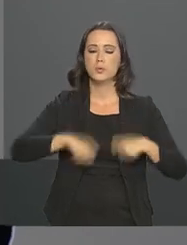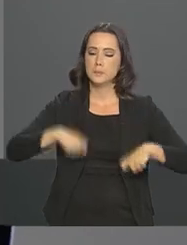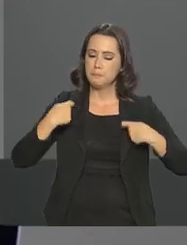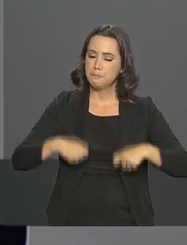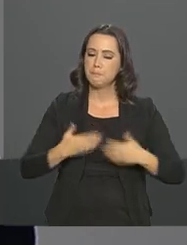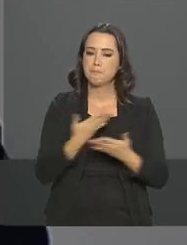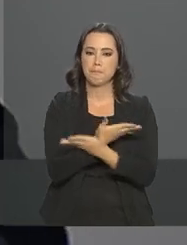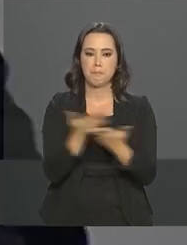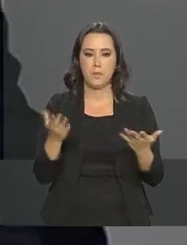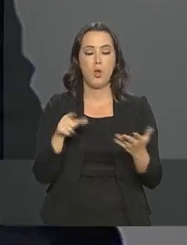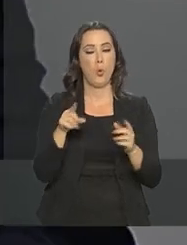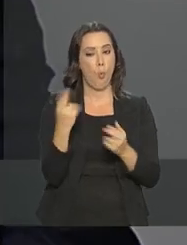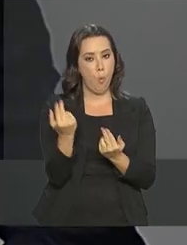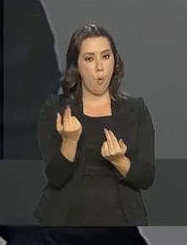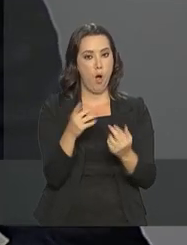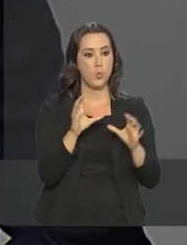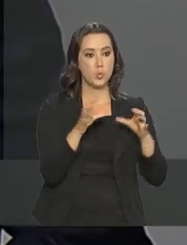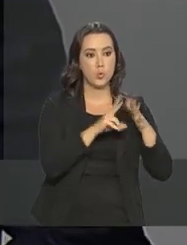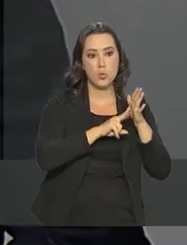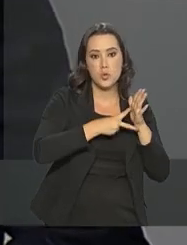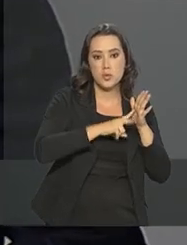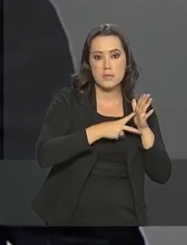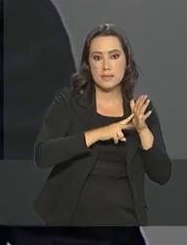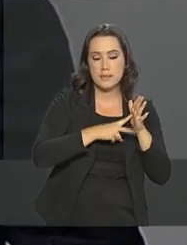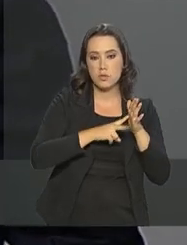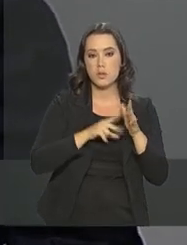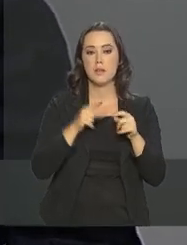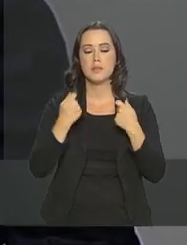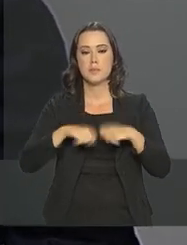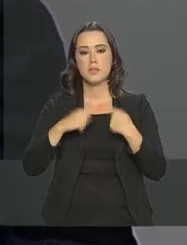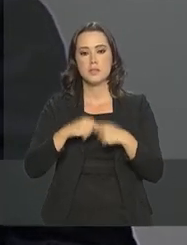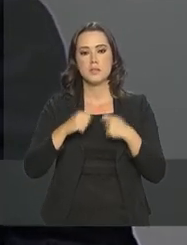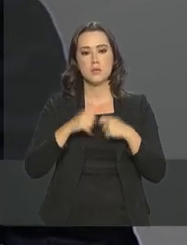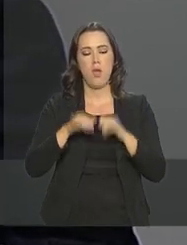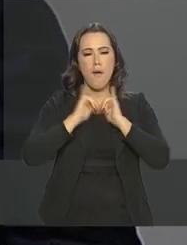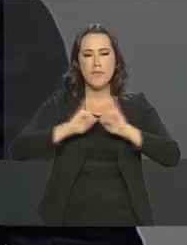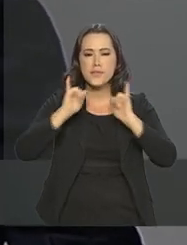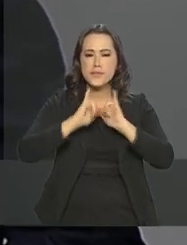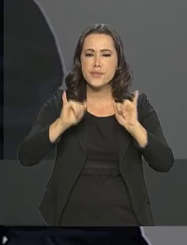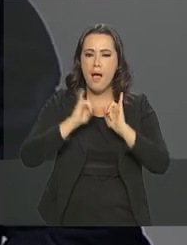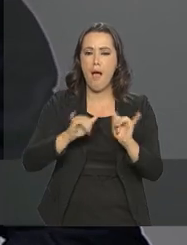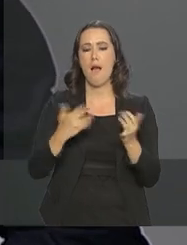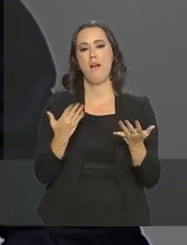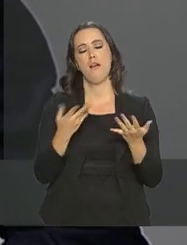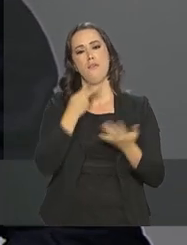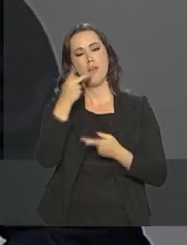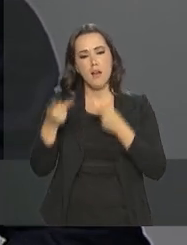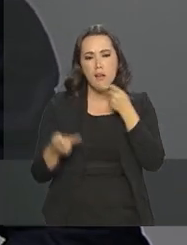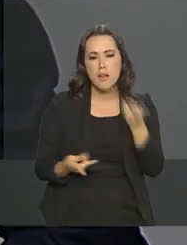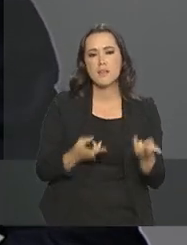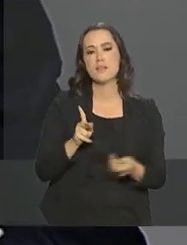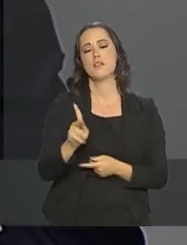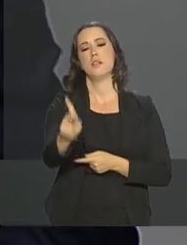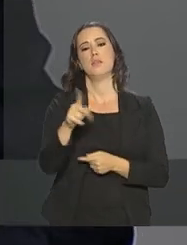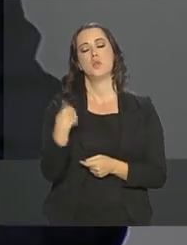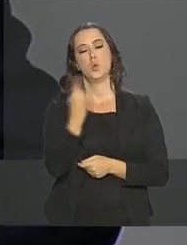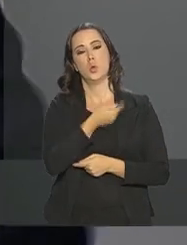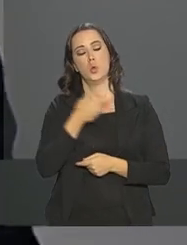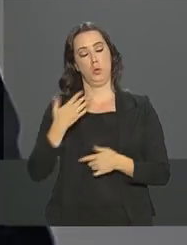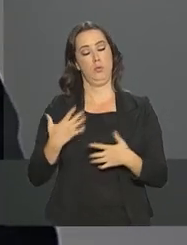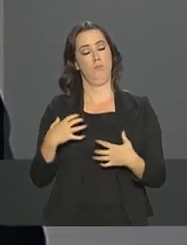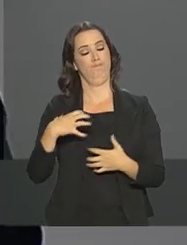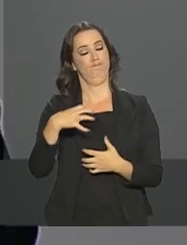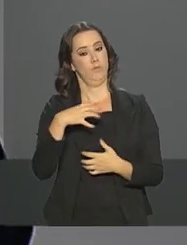assim como os setores sindicais têm o dever de fazer essa pregação permanentemente porque nós somos